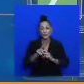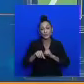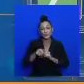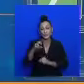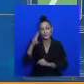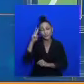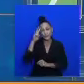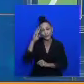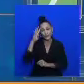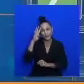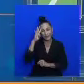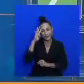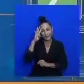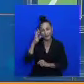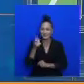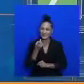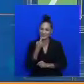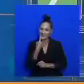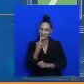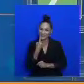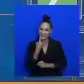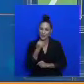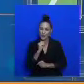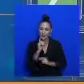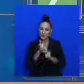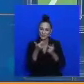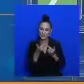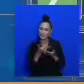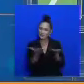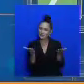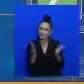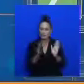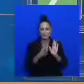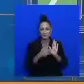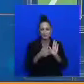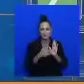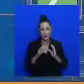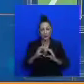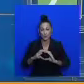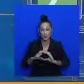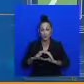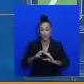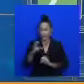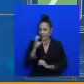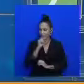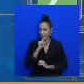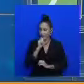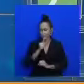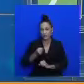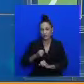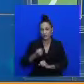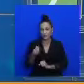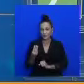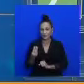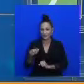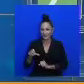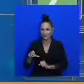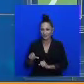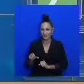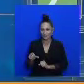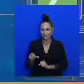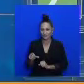às segundas, quartas e sextas. Boa sorte para você que apostou. Bola laranja, número